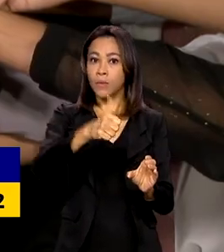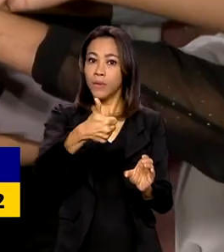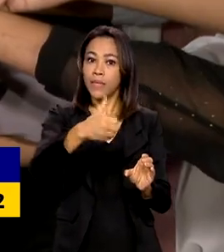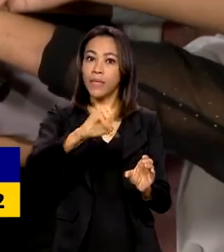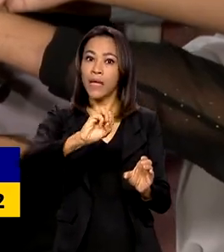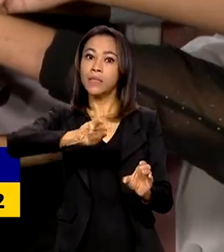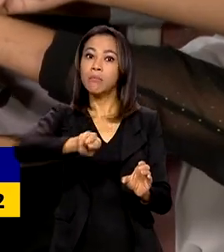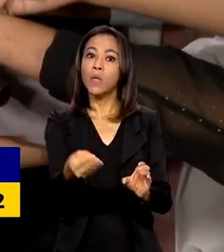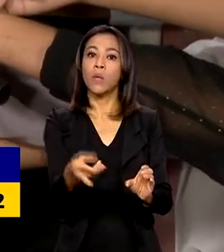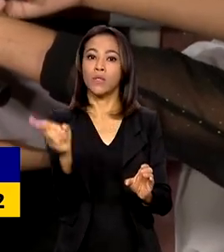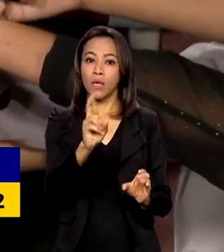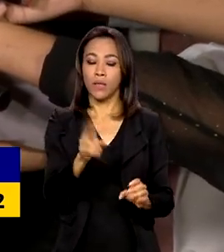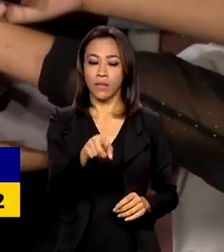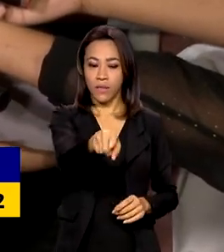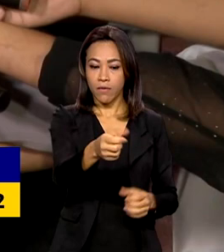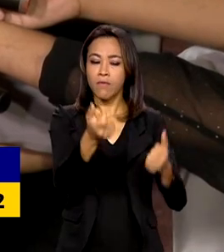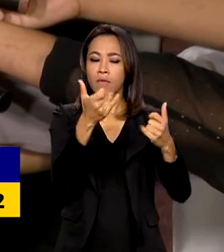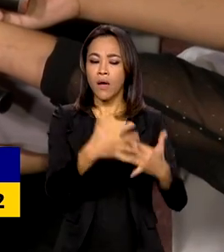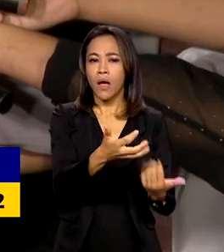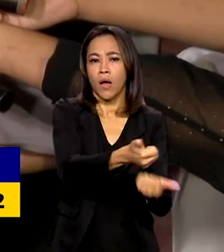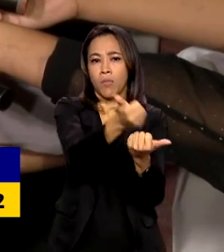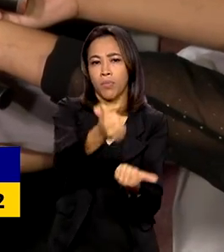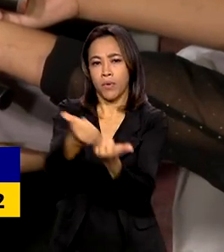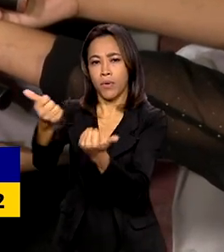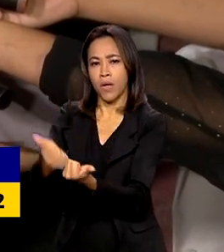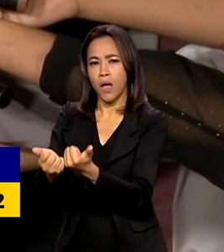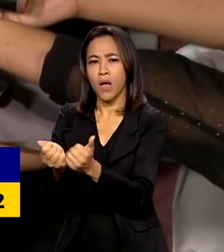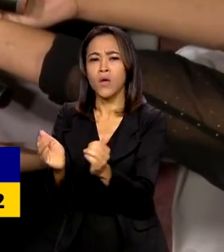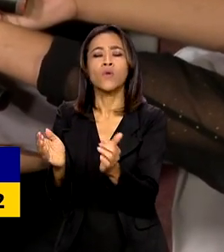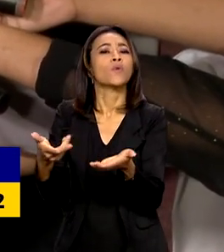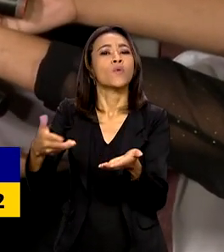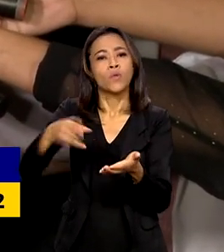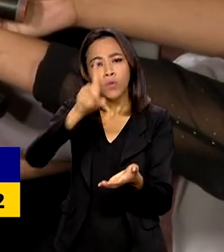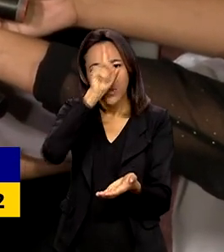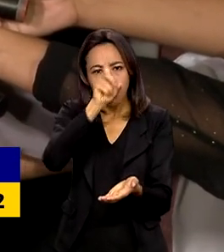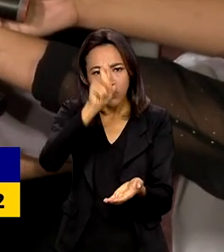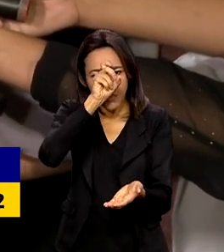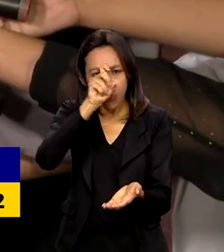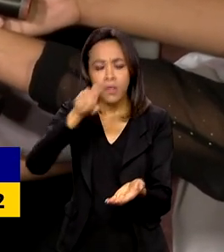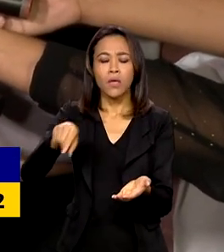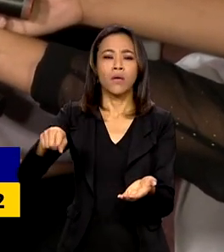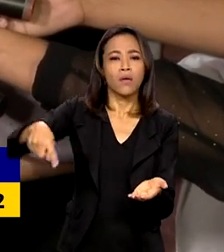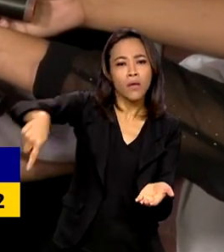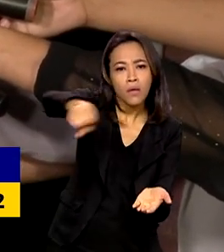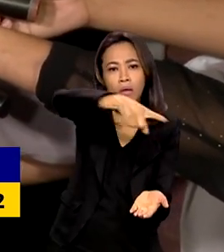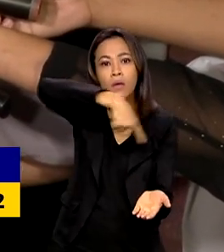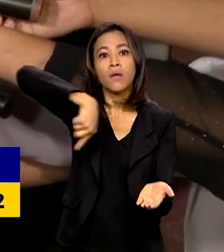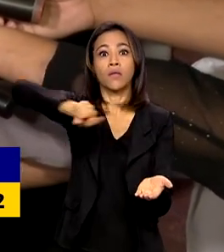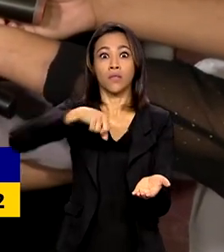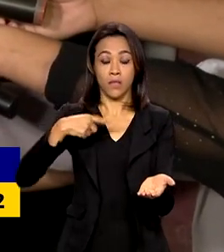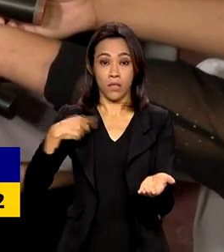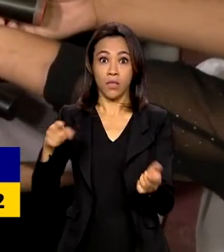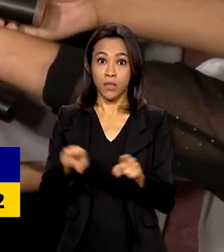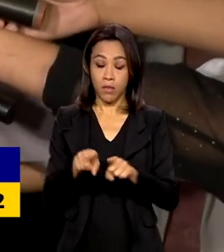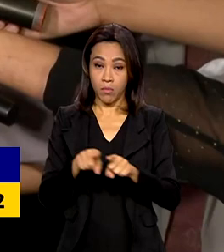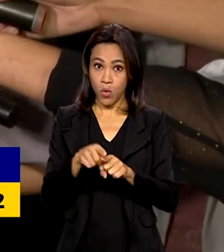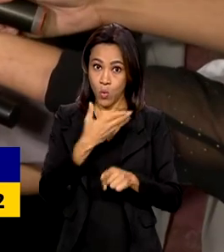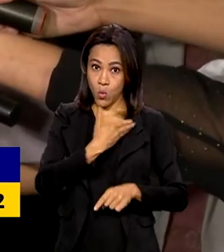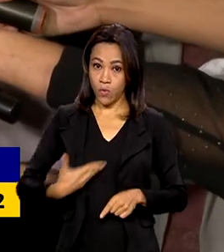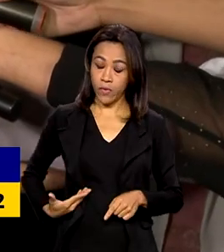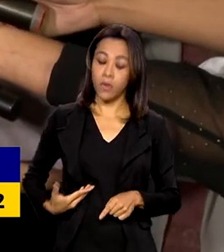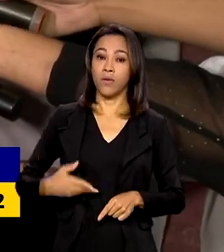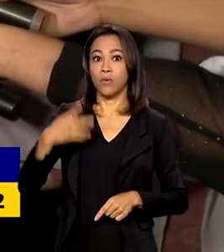Vai favorecer as policlínicas, vai contribuir para essa política entre o governo do estado e